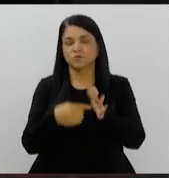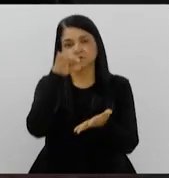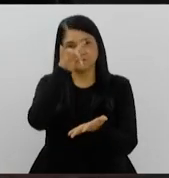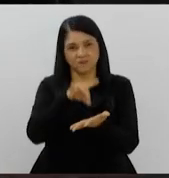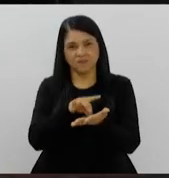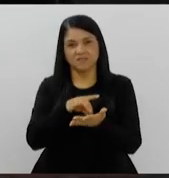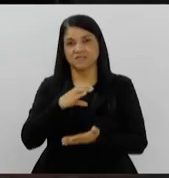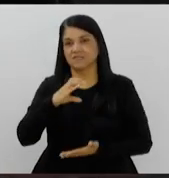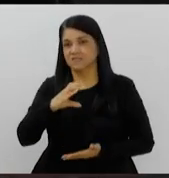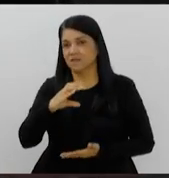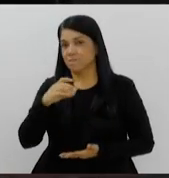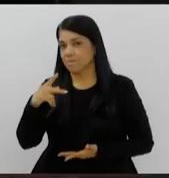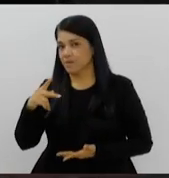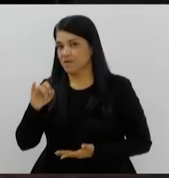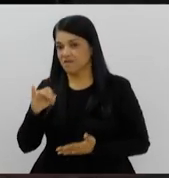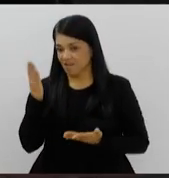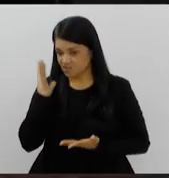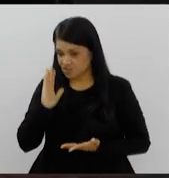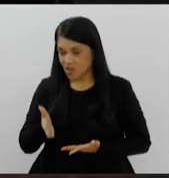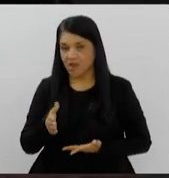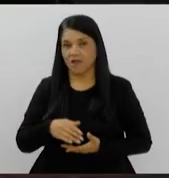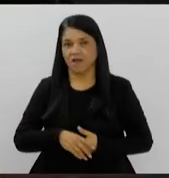já!